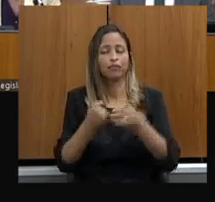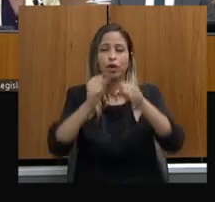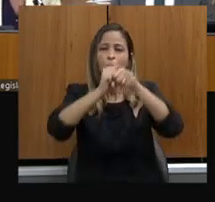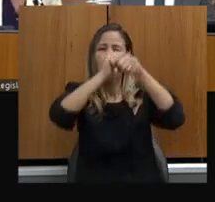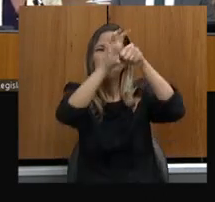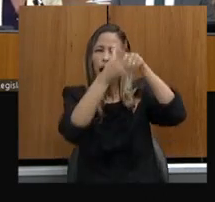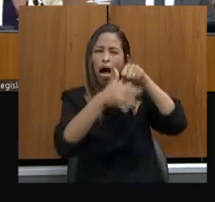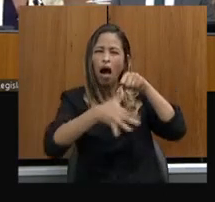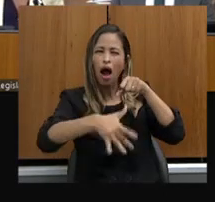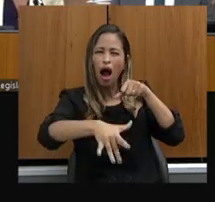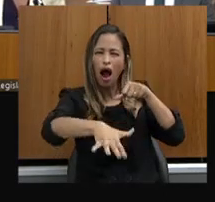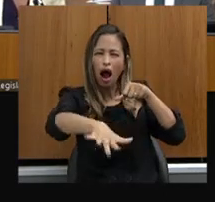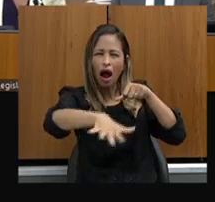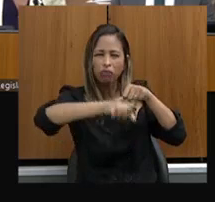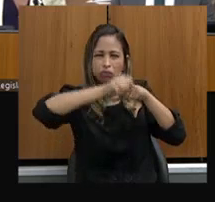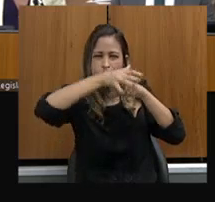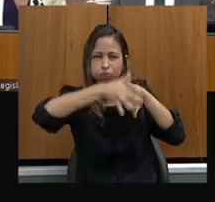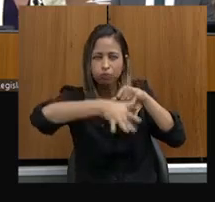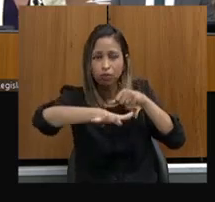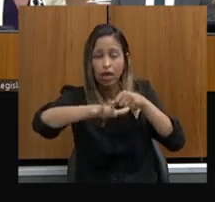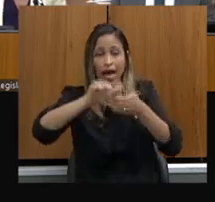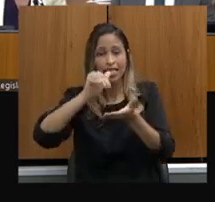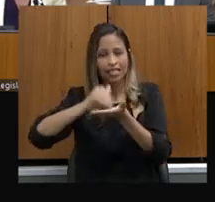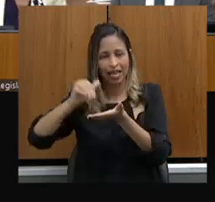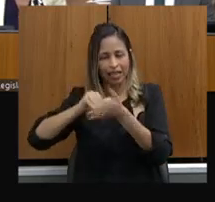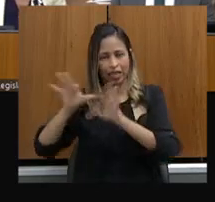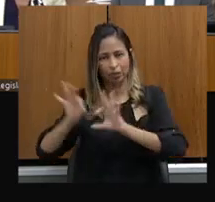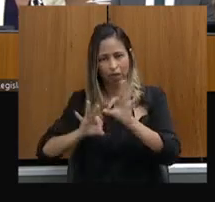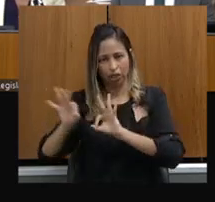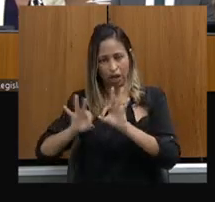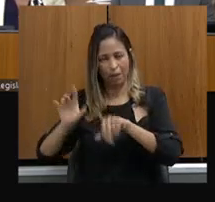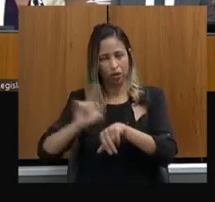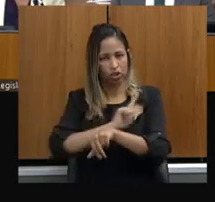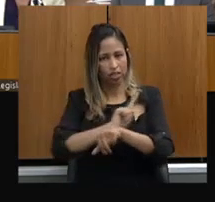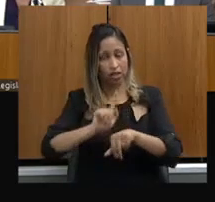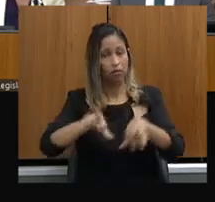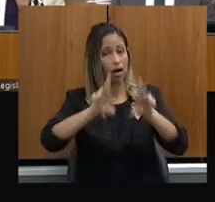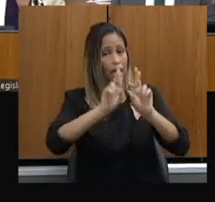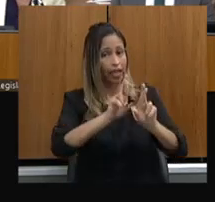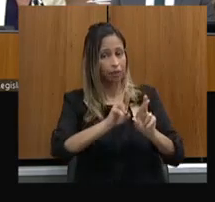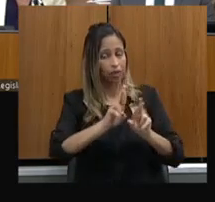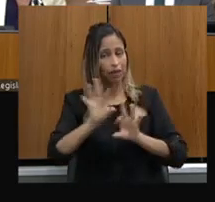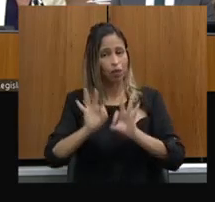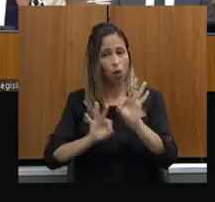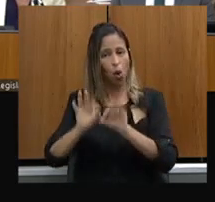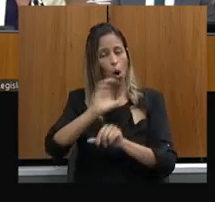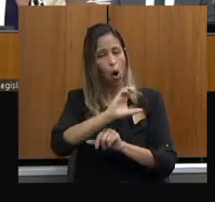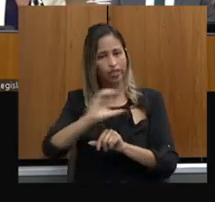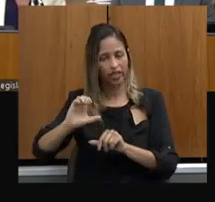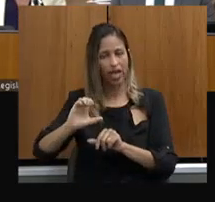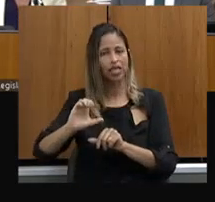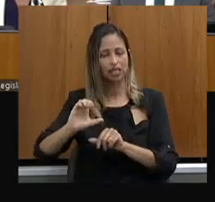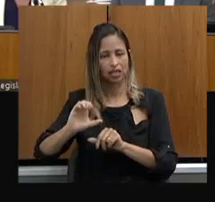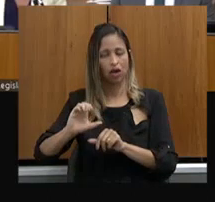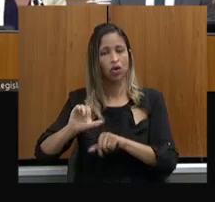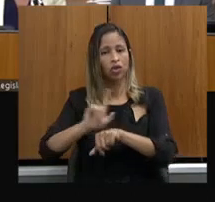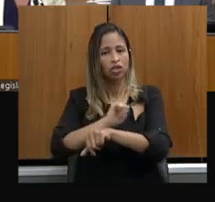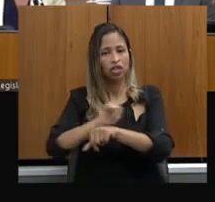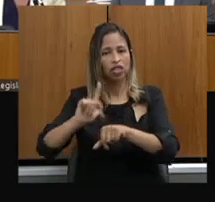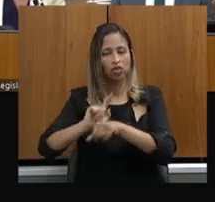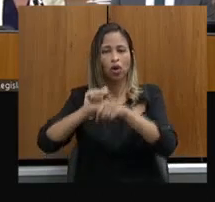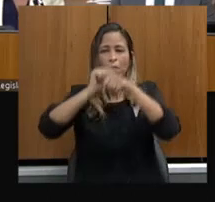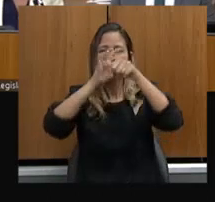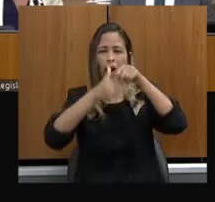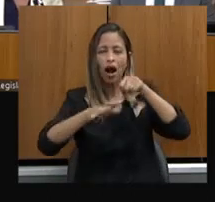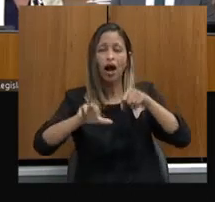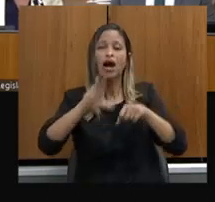de Brumadinho a secretaria de planejamento de gestão é responsável pela coordenação dos comitês gestores de Brumadinho